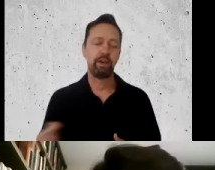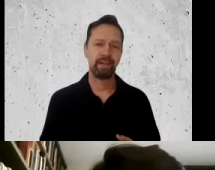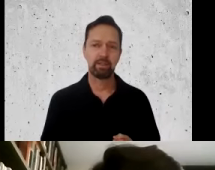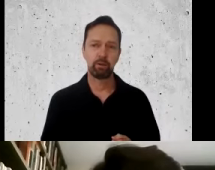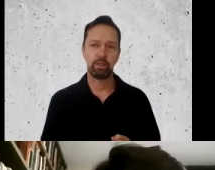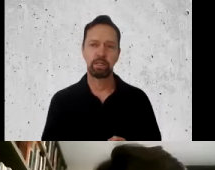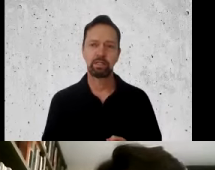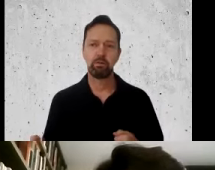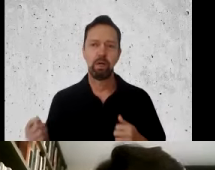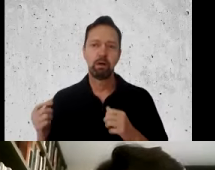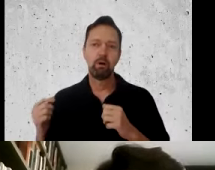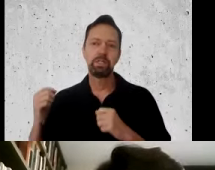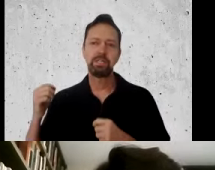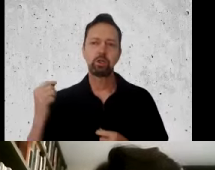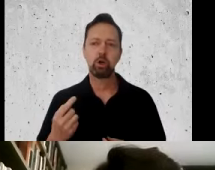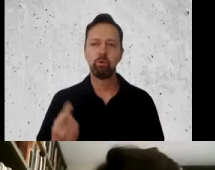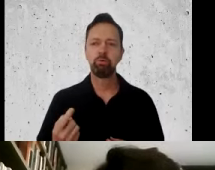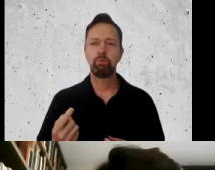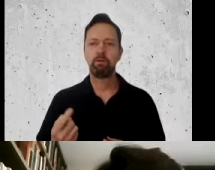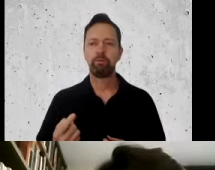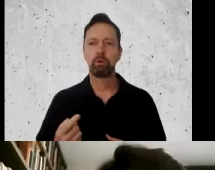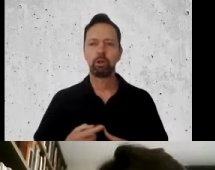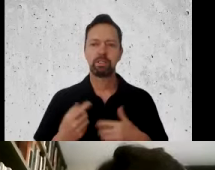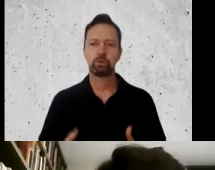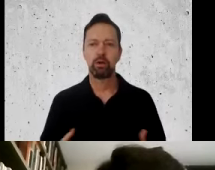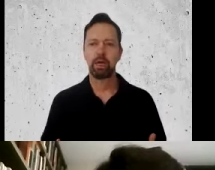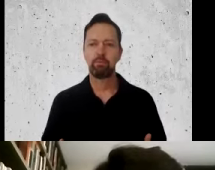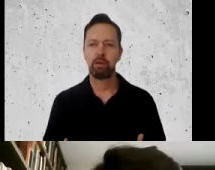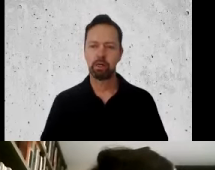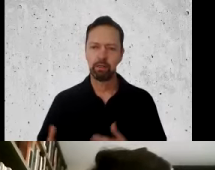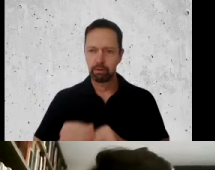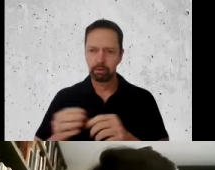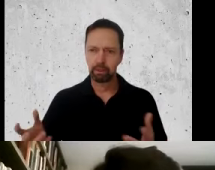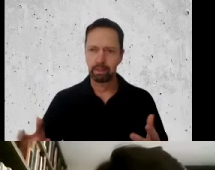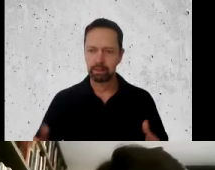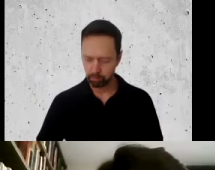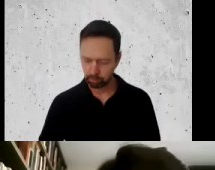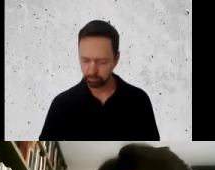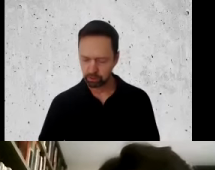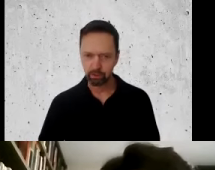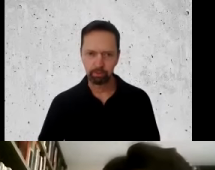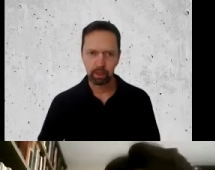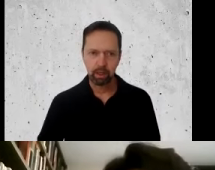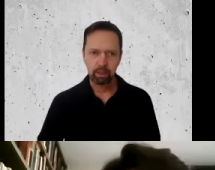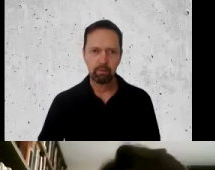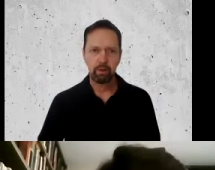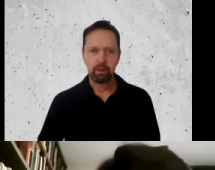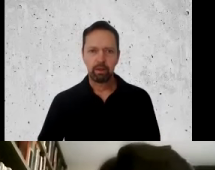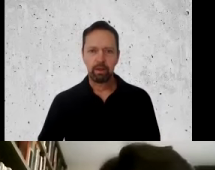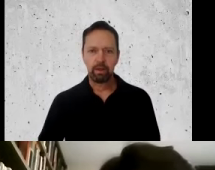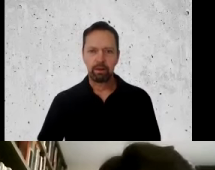faz diferença a organização ou existe só uma forma organizacional que é melhor e é dado por uma função.